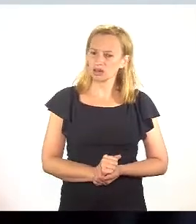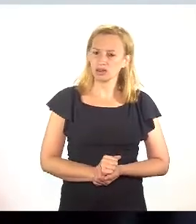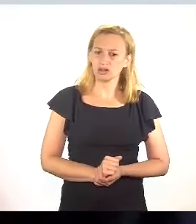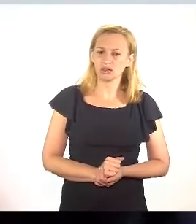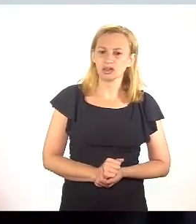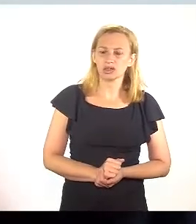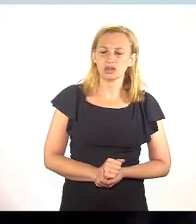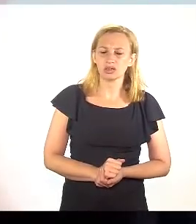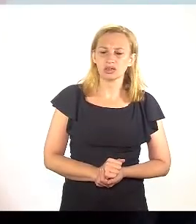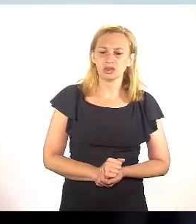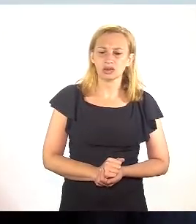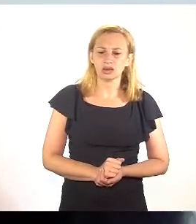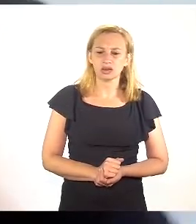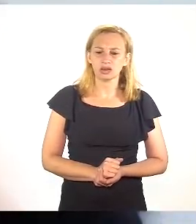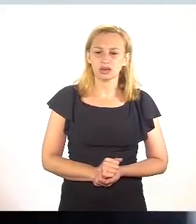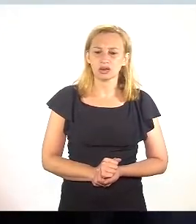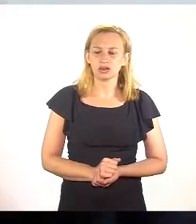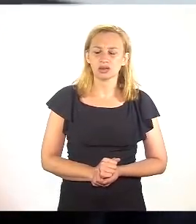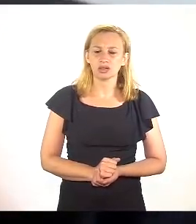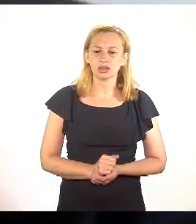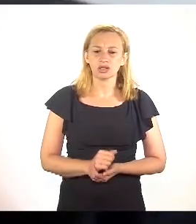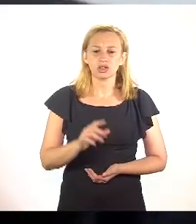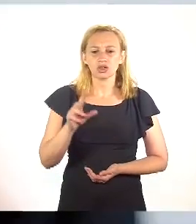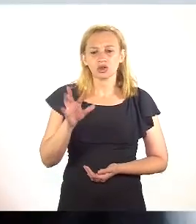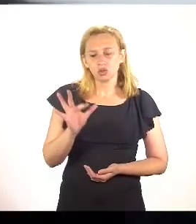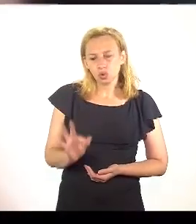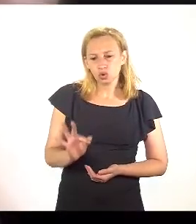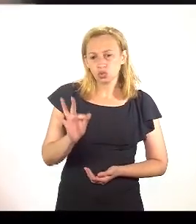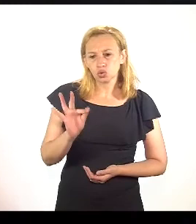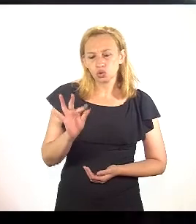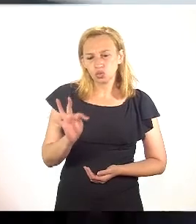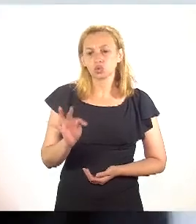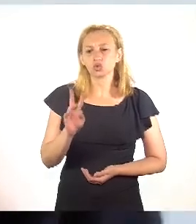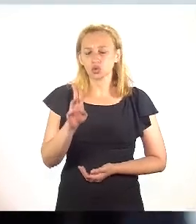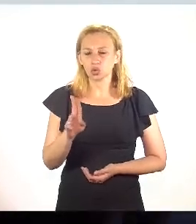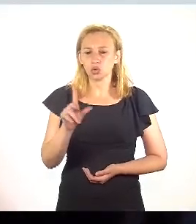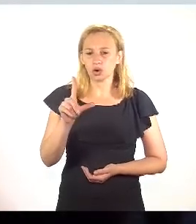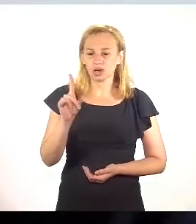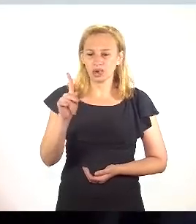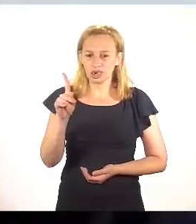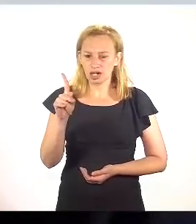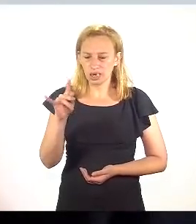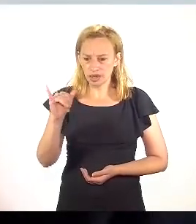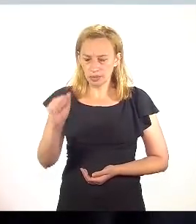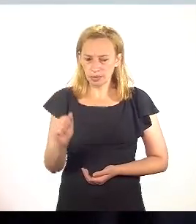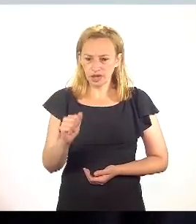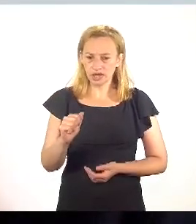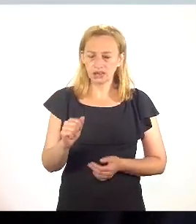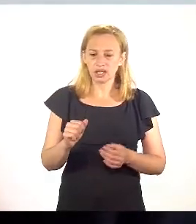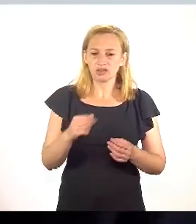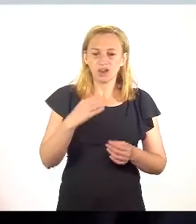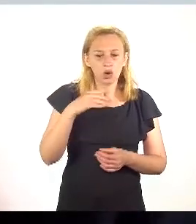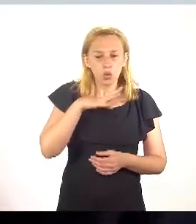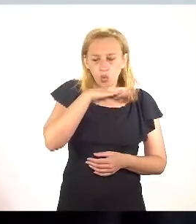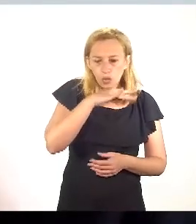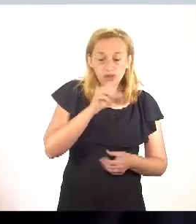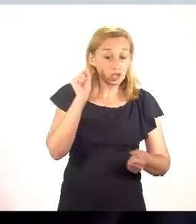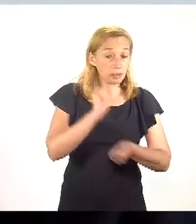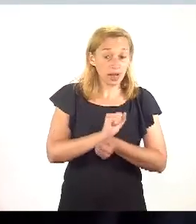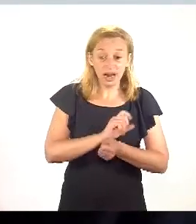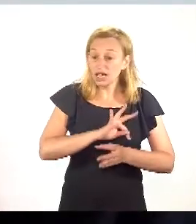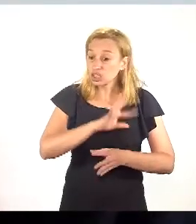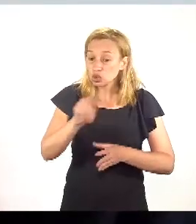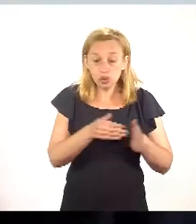as tulipas estavam desgastadas, tinha que trocar, tinha que parar a plataforma, aí eu tinha que parar a plataforma toda, a produção